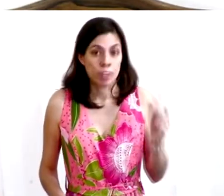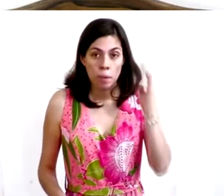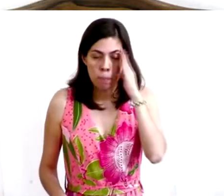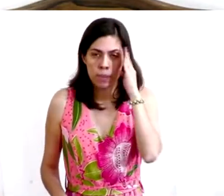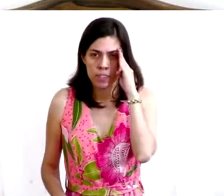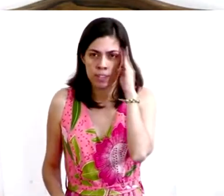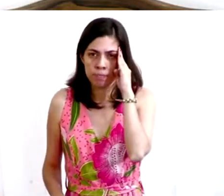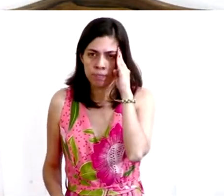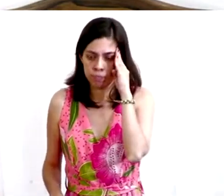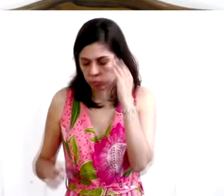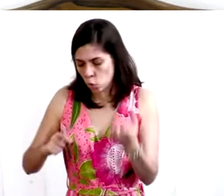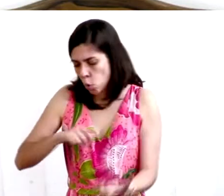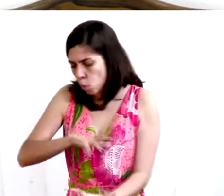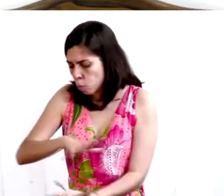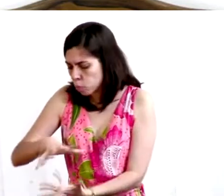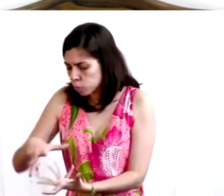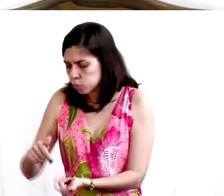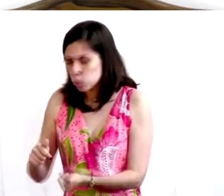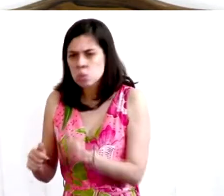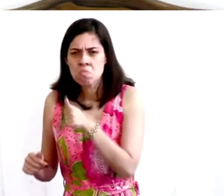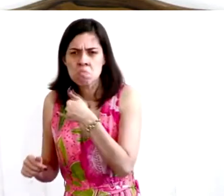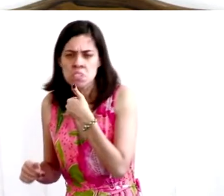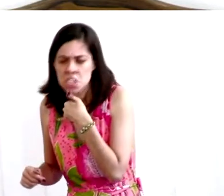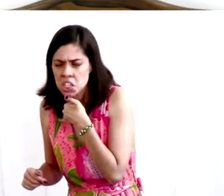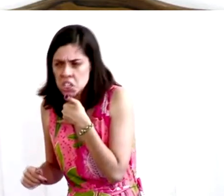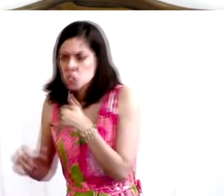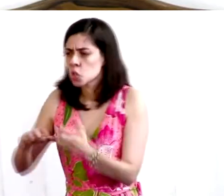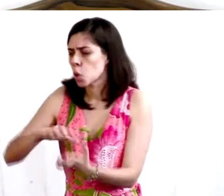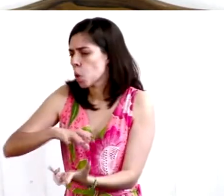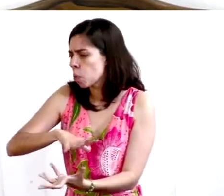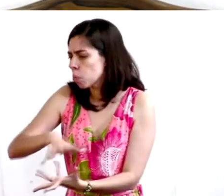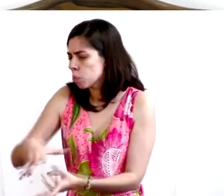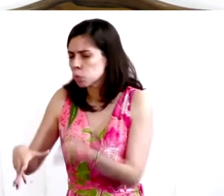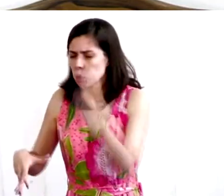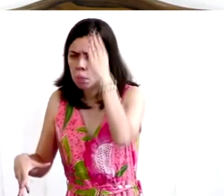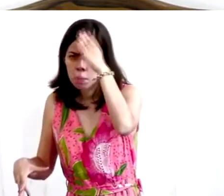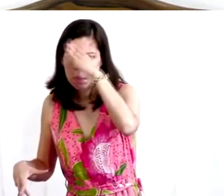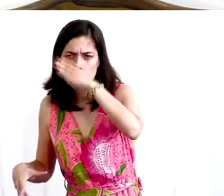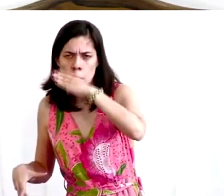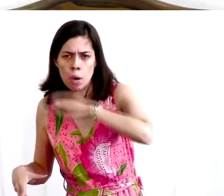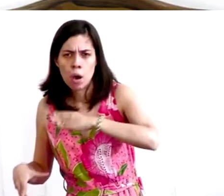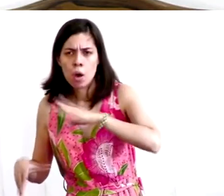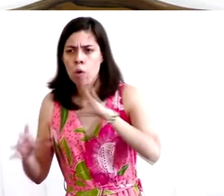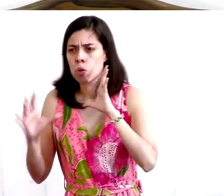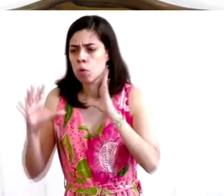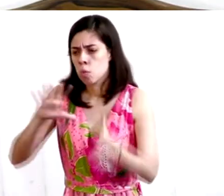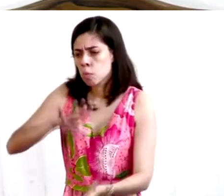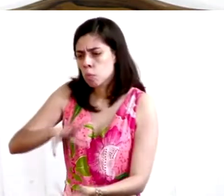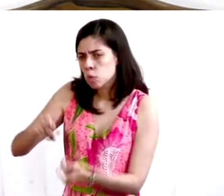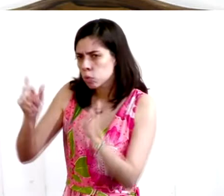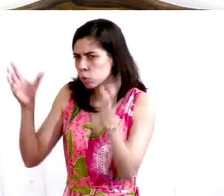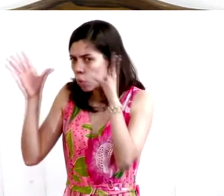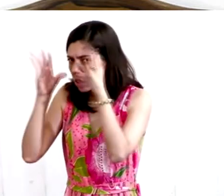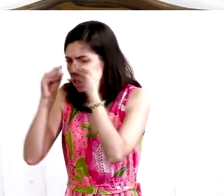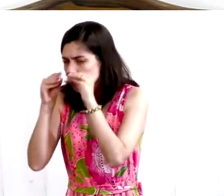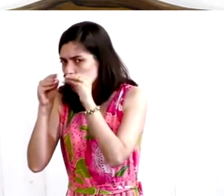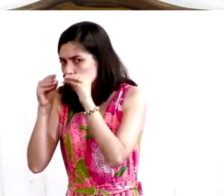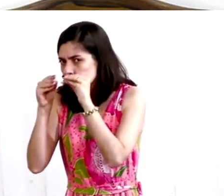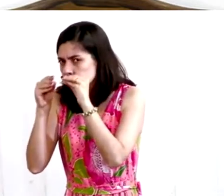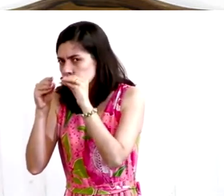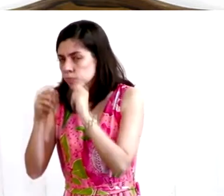quero um Salvador. Só que em nenhum momento o termo Salvador se desconecta do termo